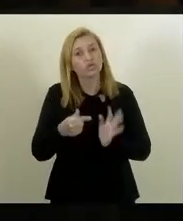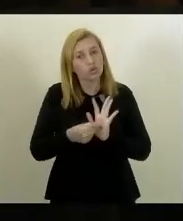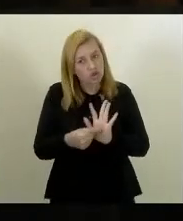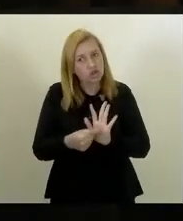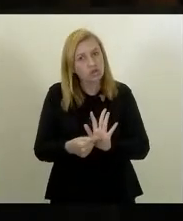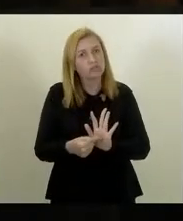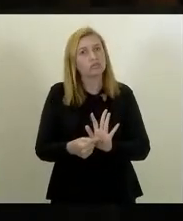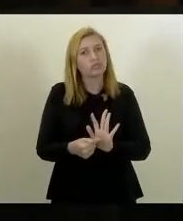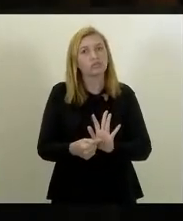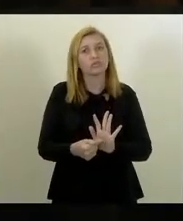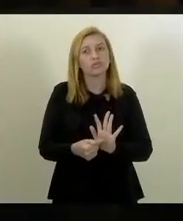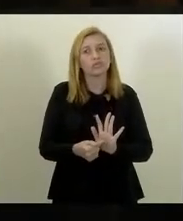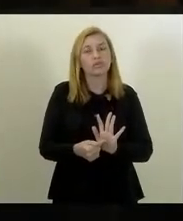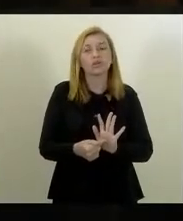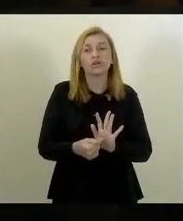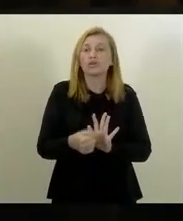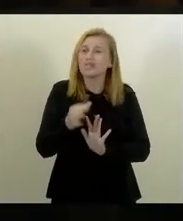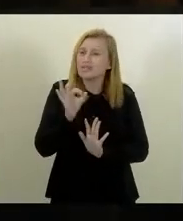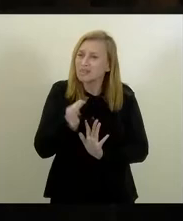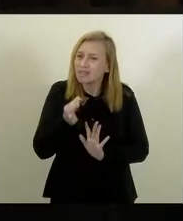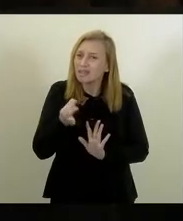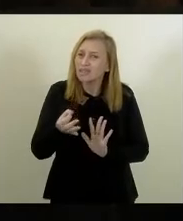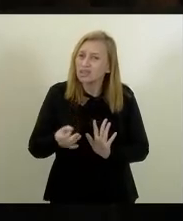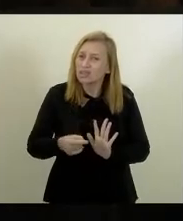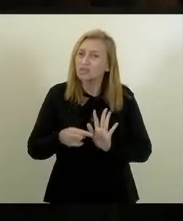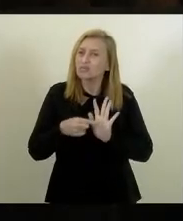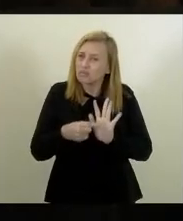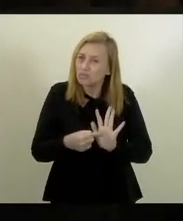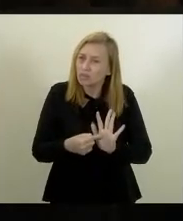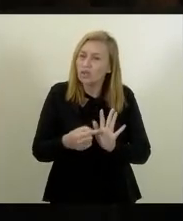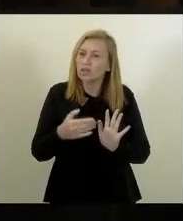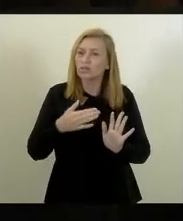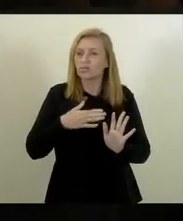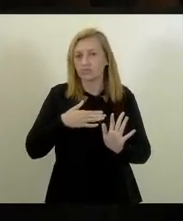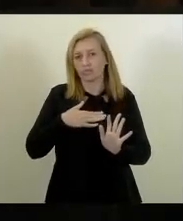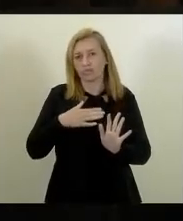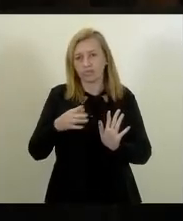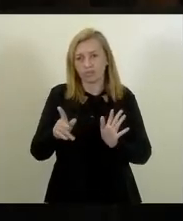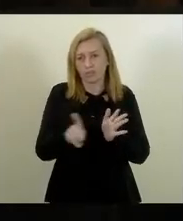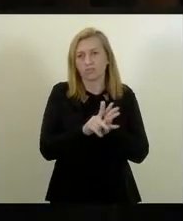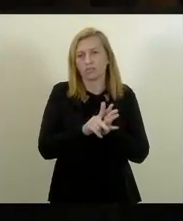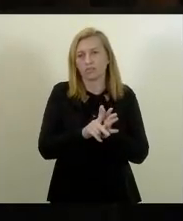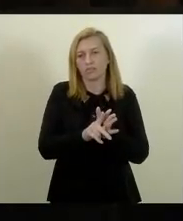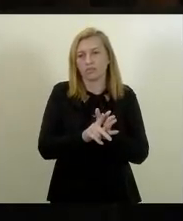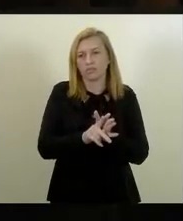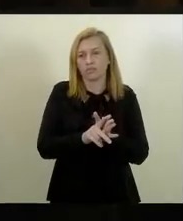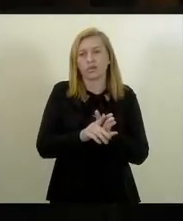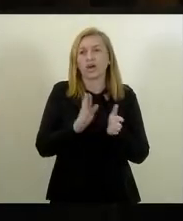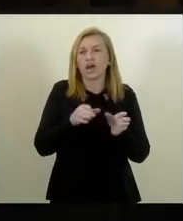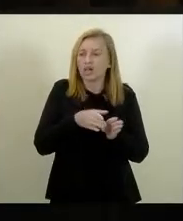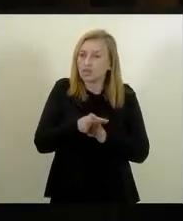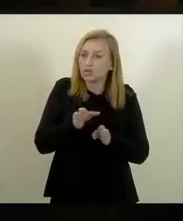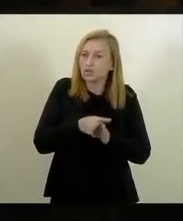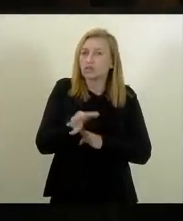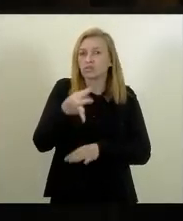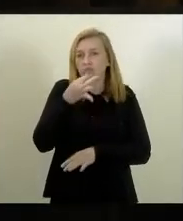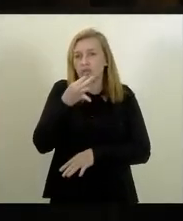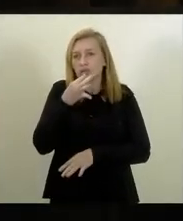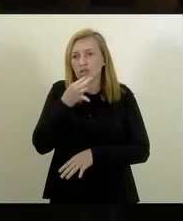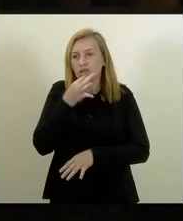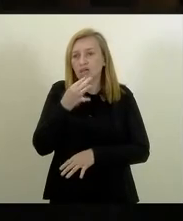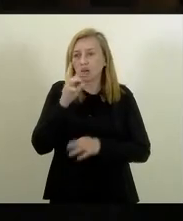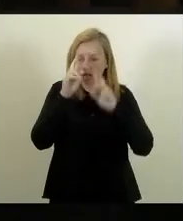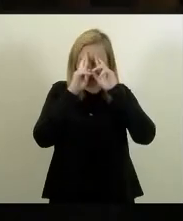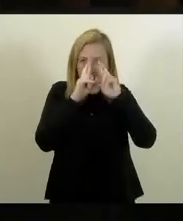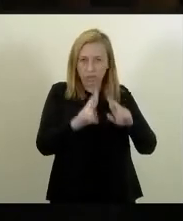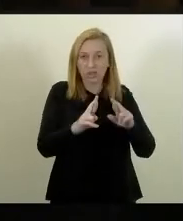isso na votação. Eu fiz questão de colocar no meu parecer que as consultas opinativas deverão respeitar